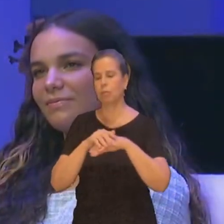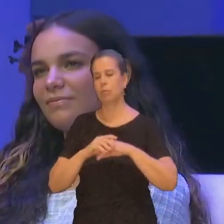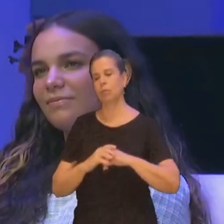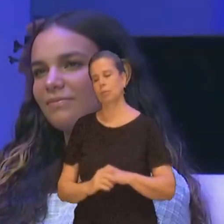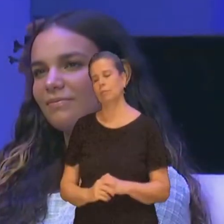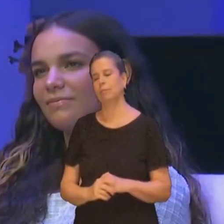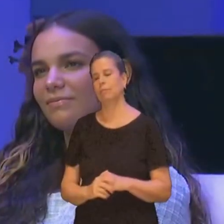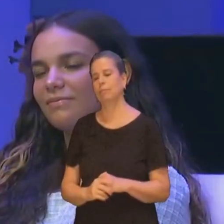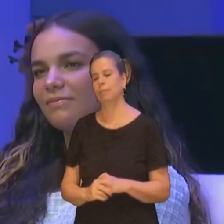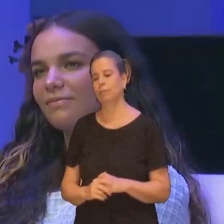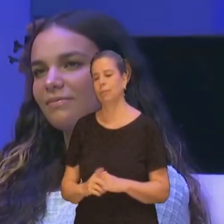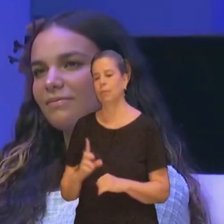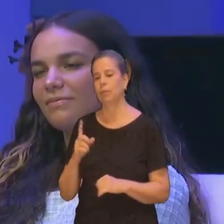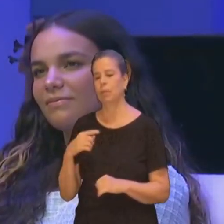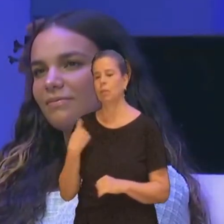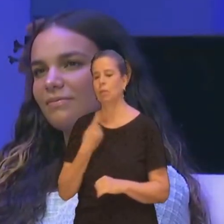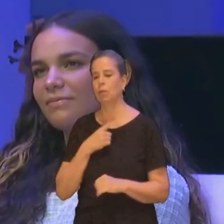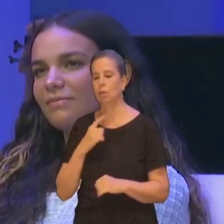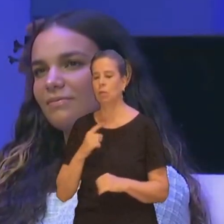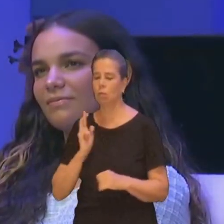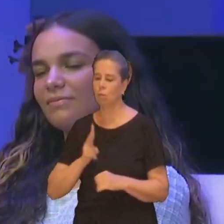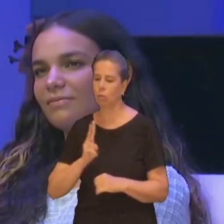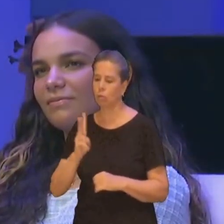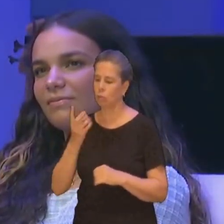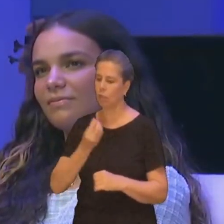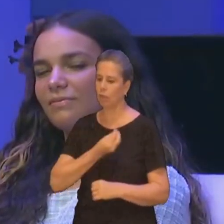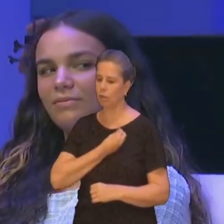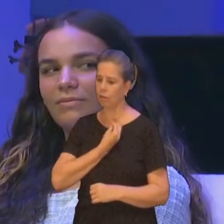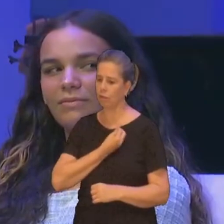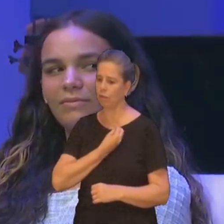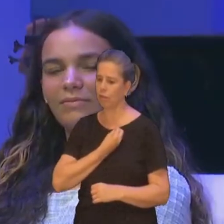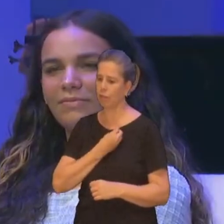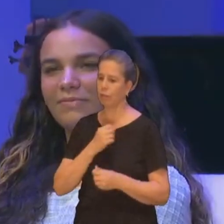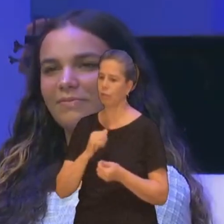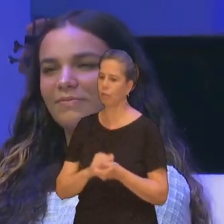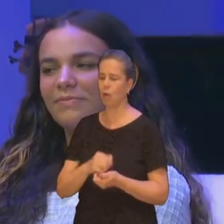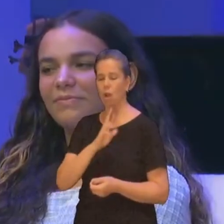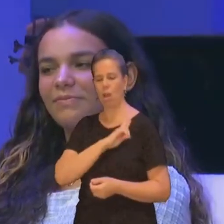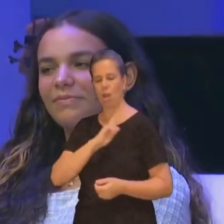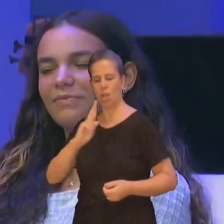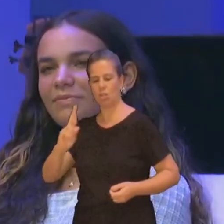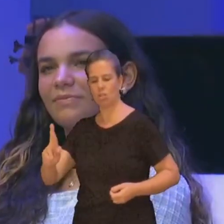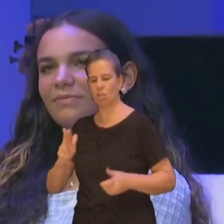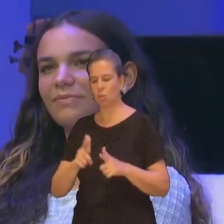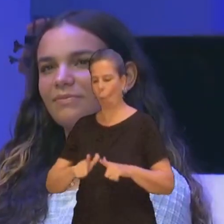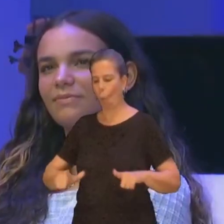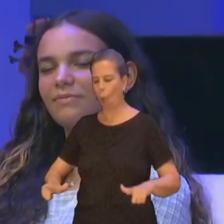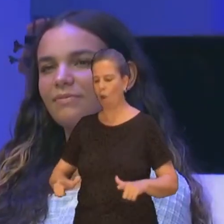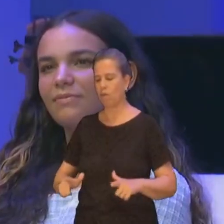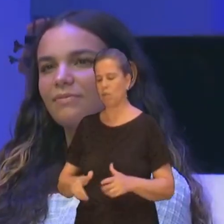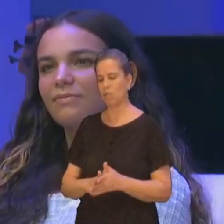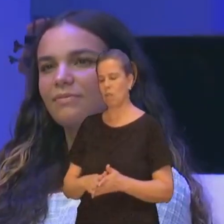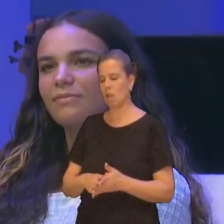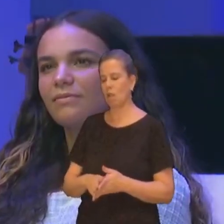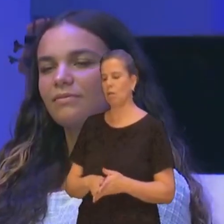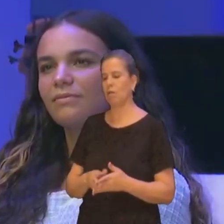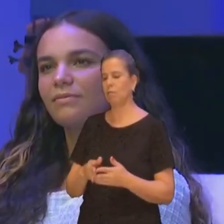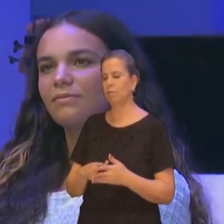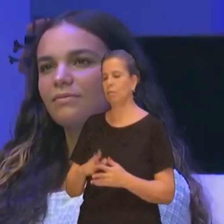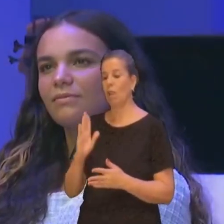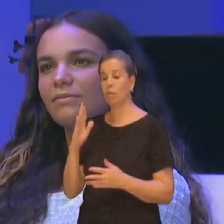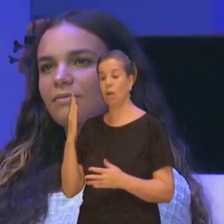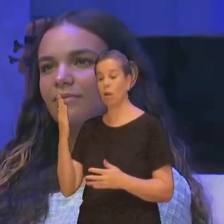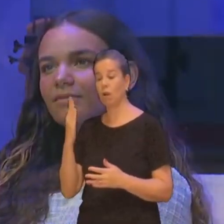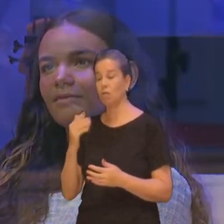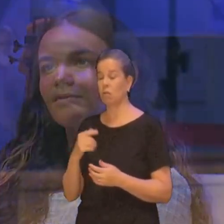Então, a gente vai continuar vivendo, como a Elisa disse, uma religiosidade vazia? A gente vai tentar viver uma